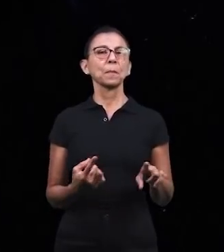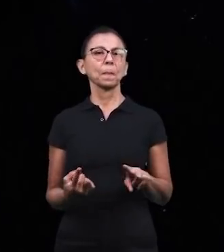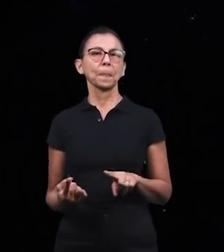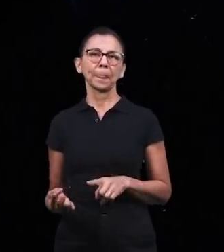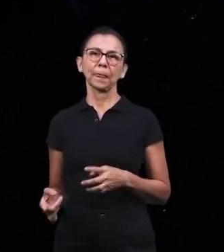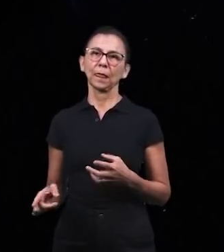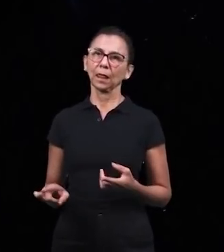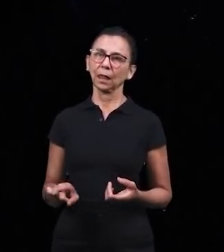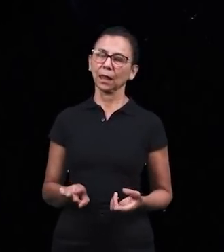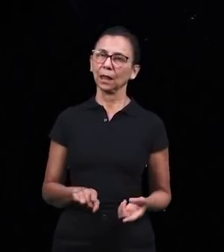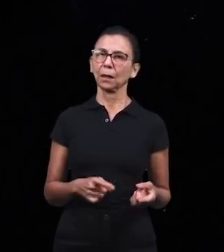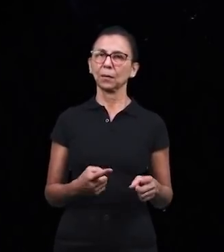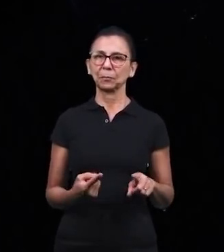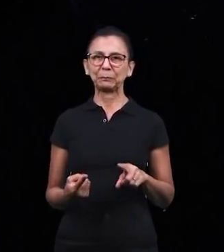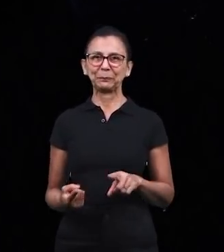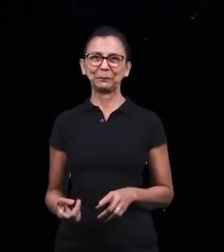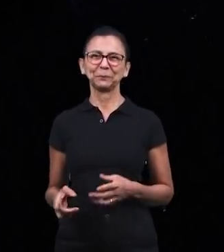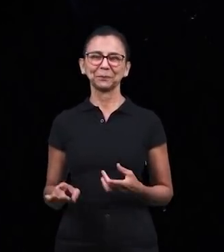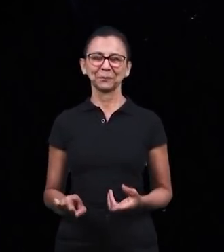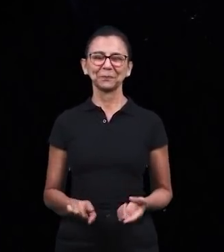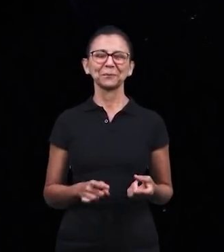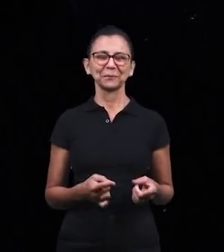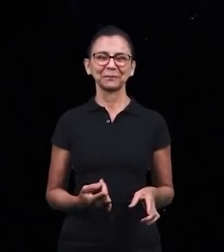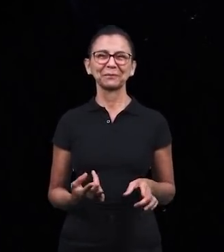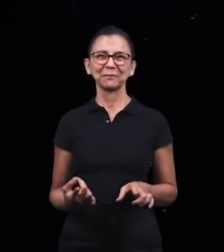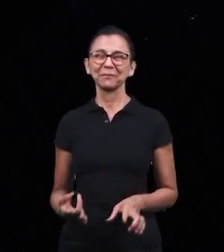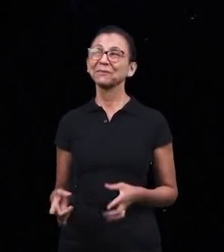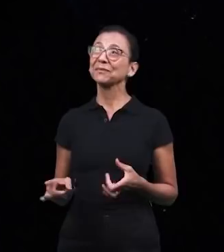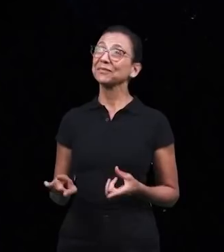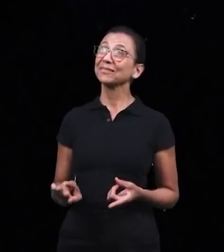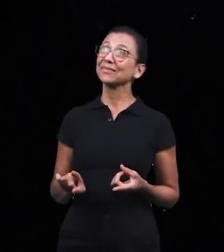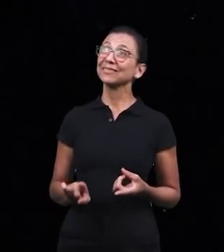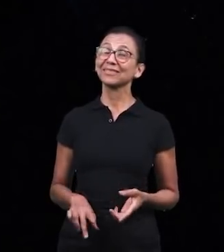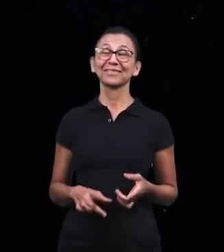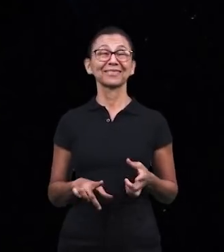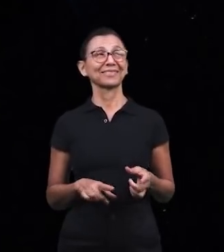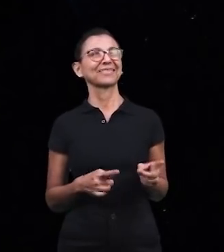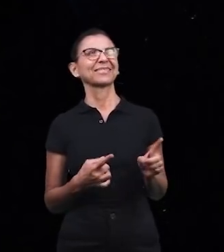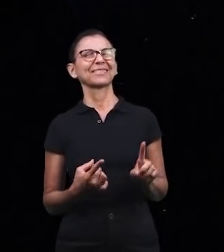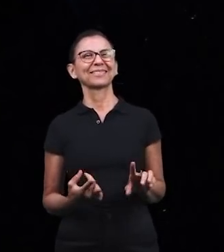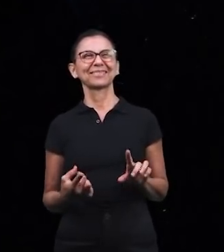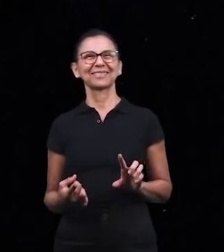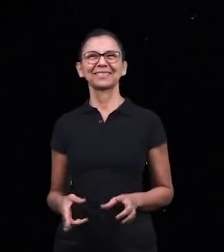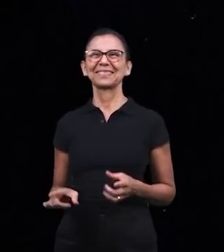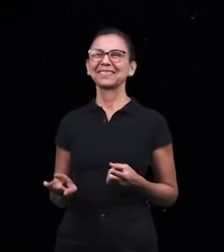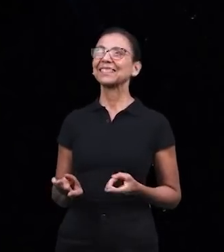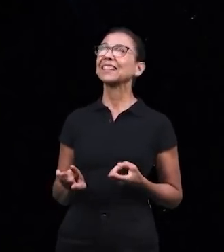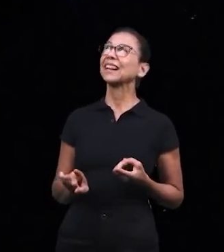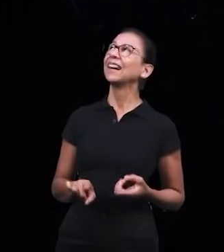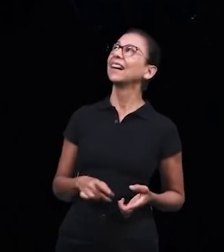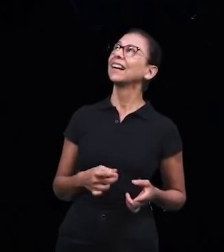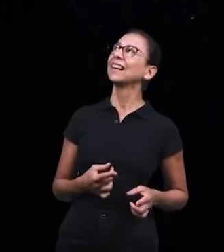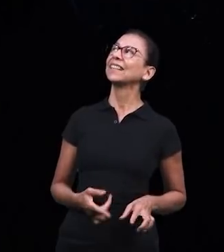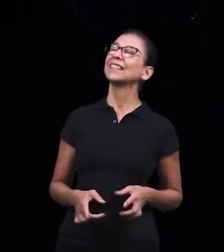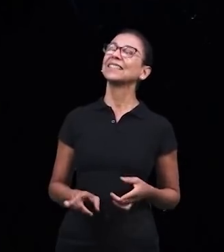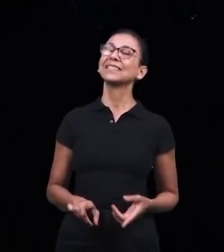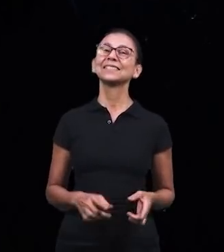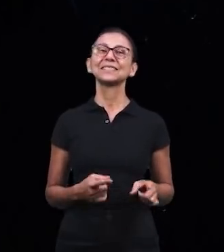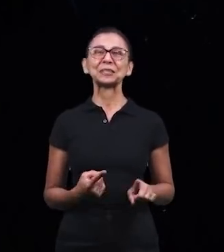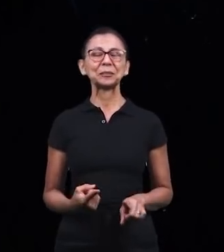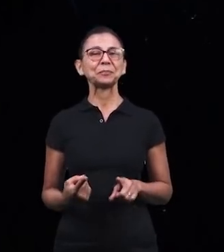nos declarando que vai se passando o que Jesus falou. Venha Cristo que Ele te reveste com o